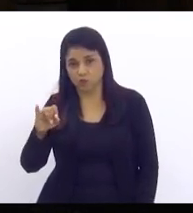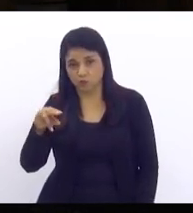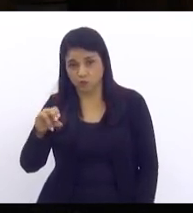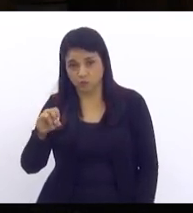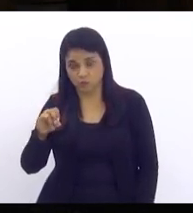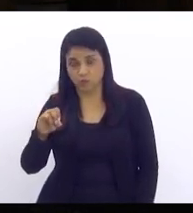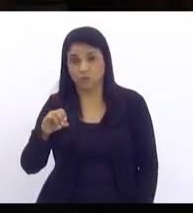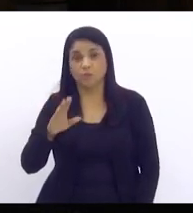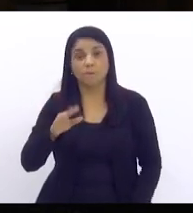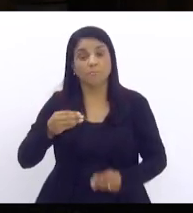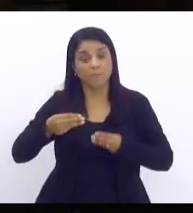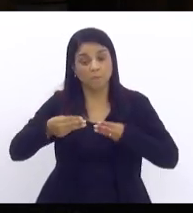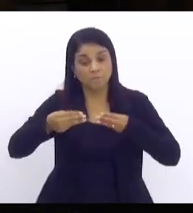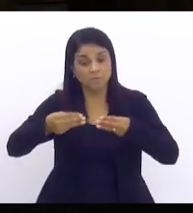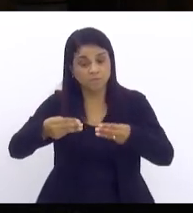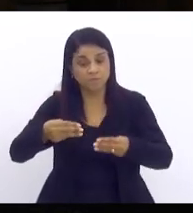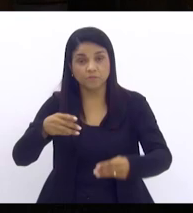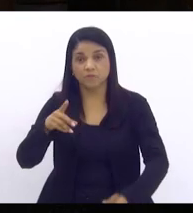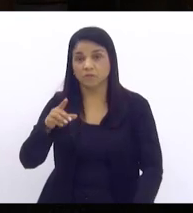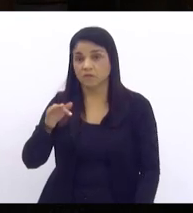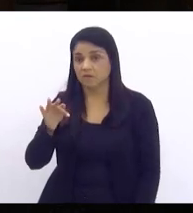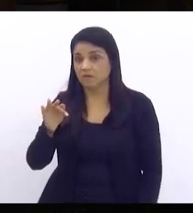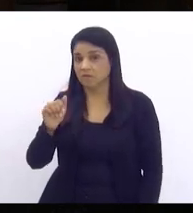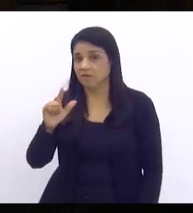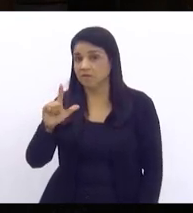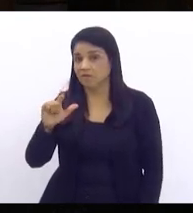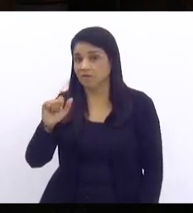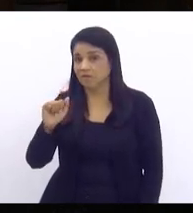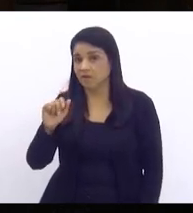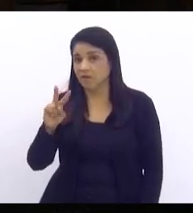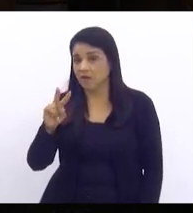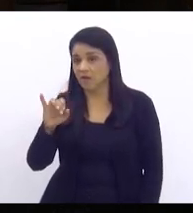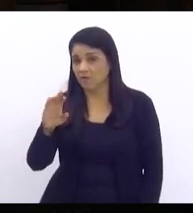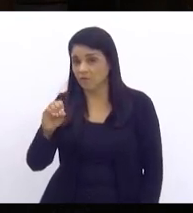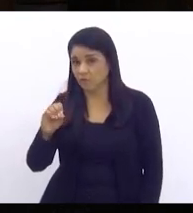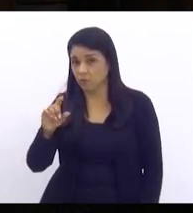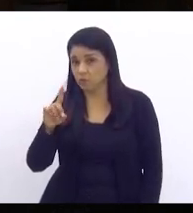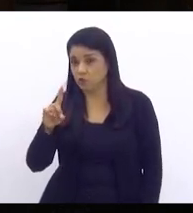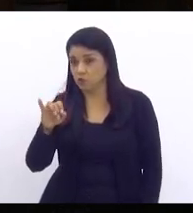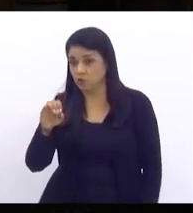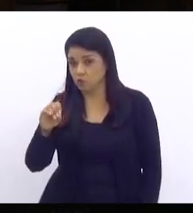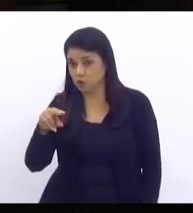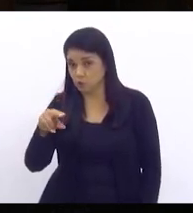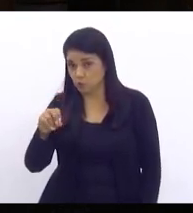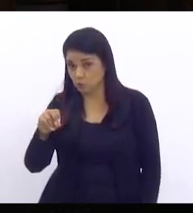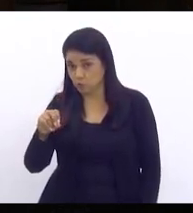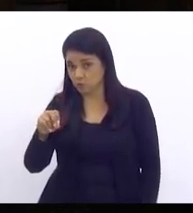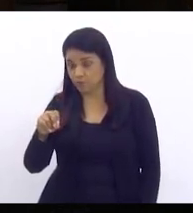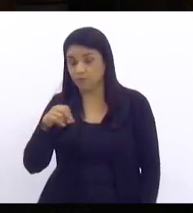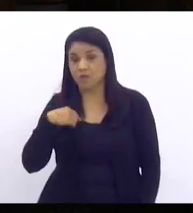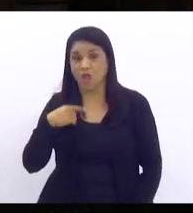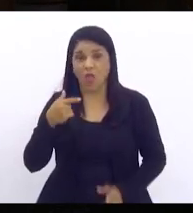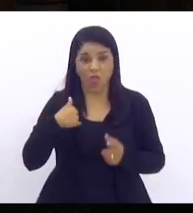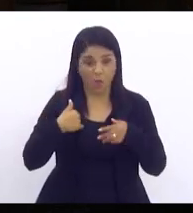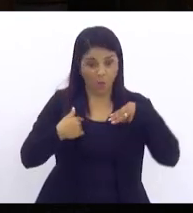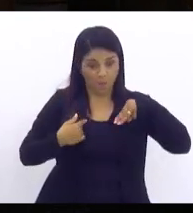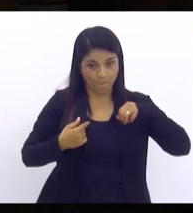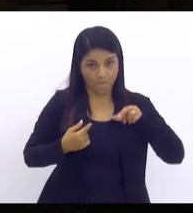Ministro Flávio Dino. Quem está falando é o deputado Marcelo Dino. Quero dizer que eu não tenho nada com o Flávio